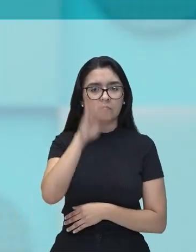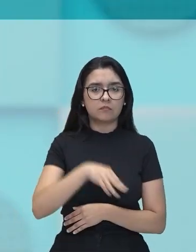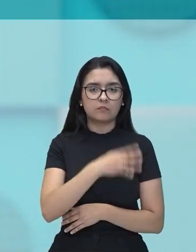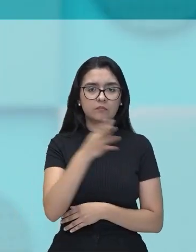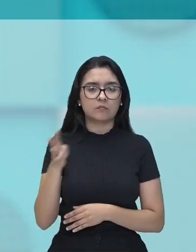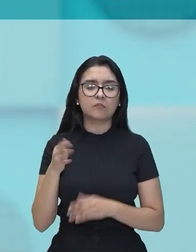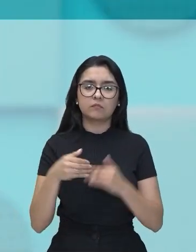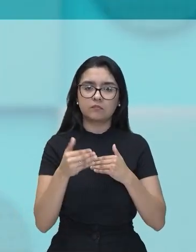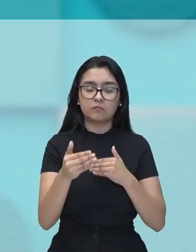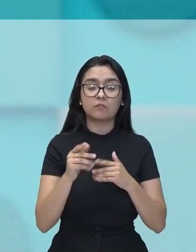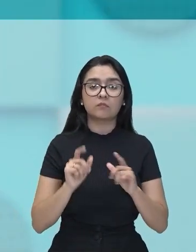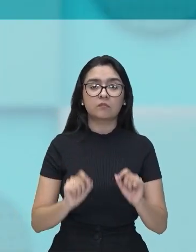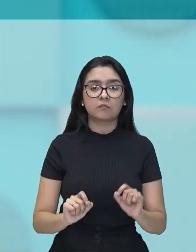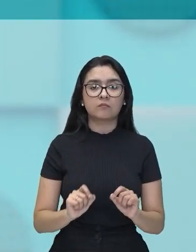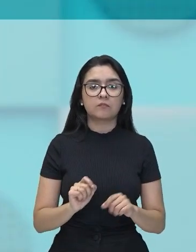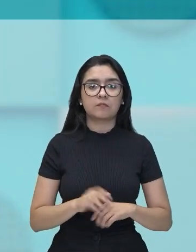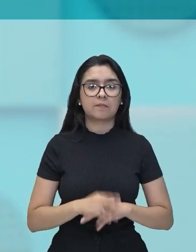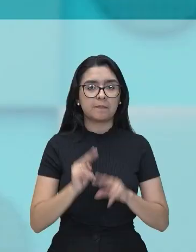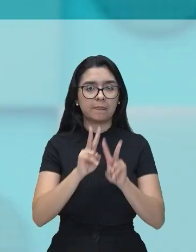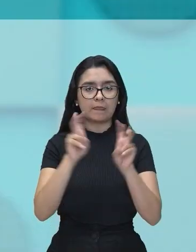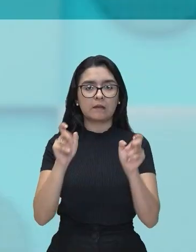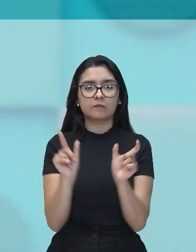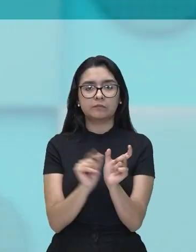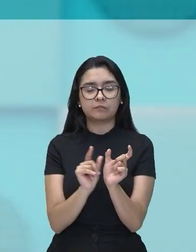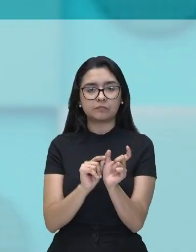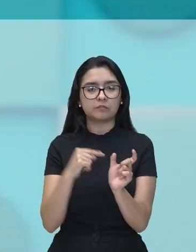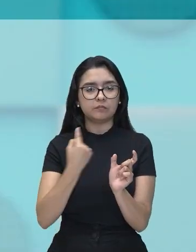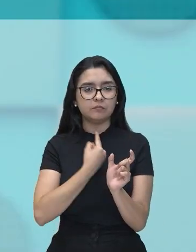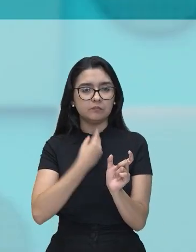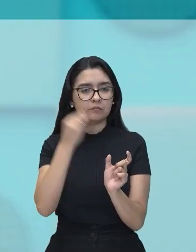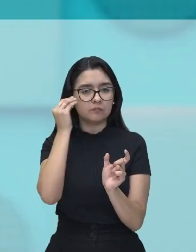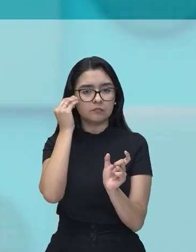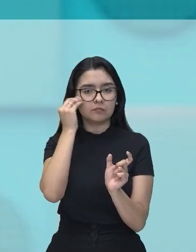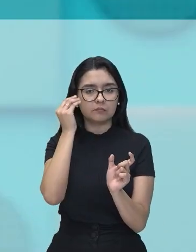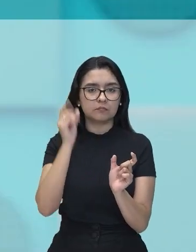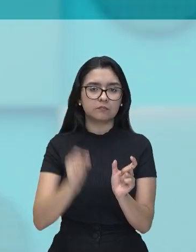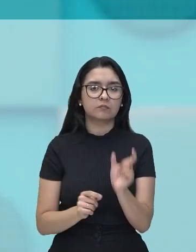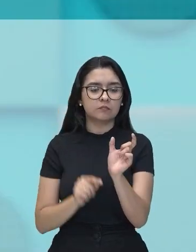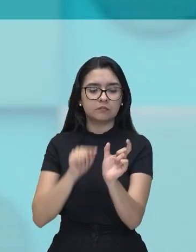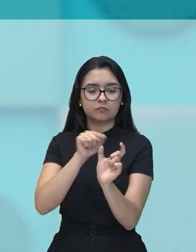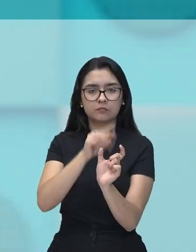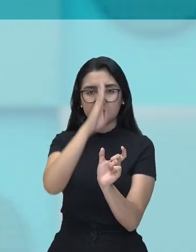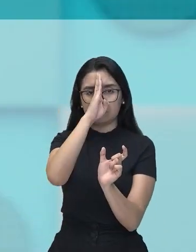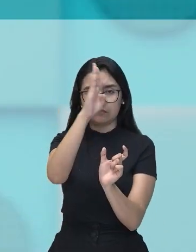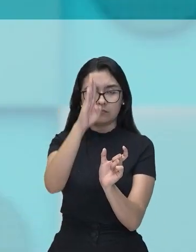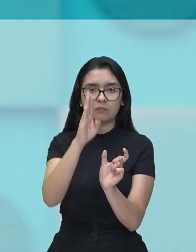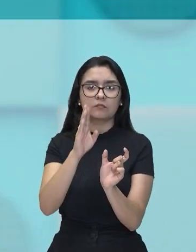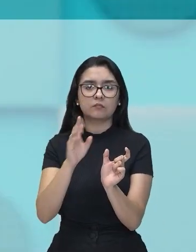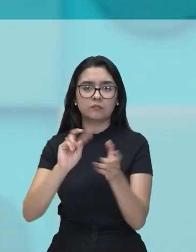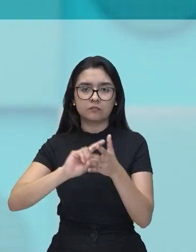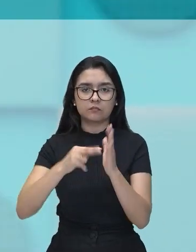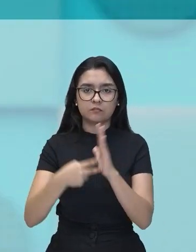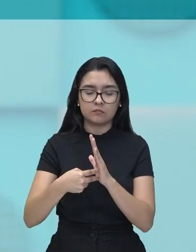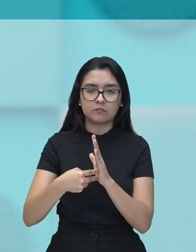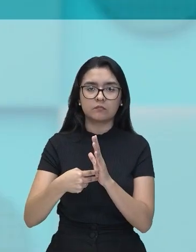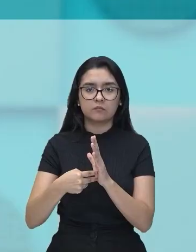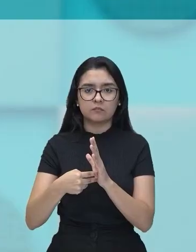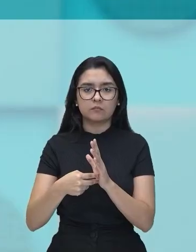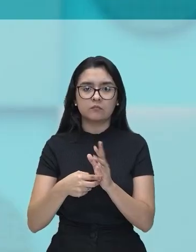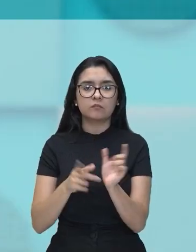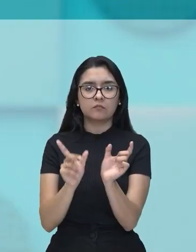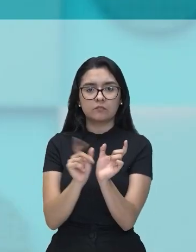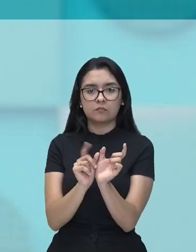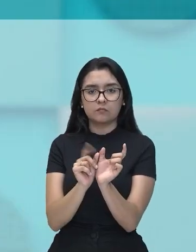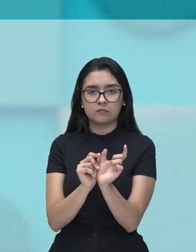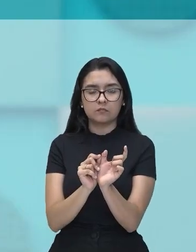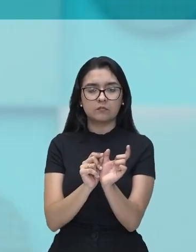dando continuidade, né, ao assunto, para a gente visualizar ali a raiz da palavra, o significado, o sufixo,